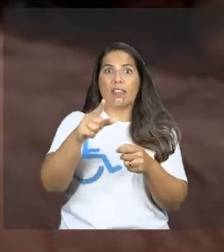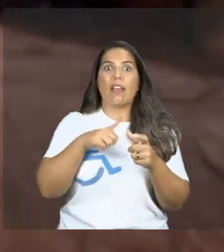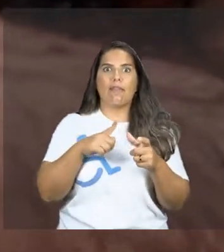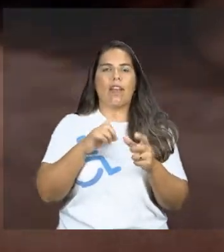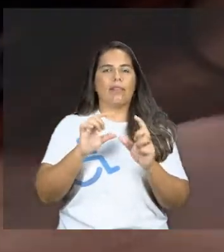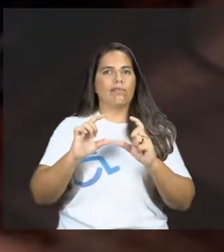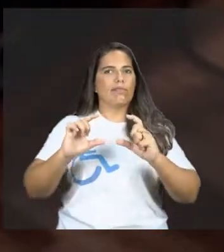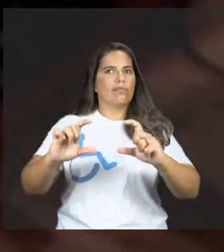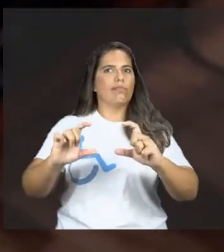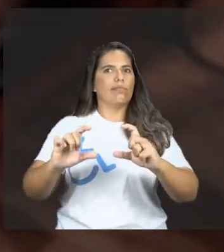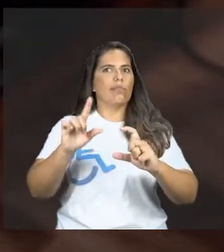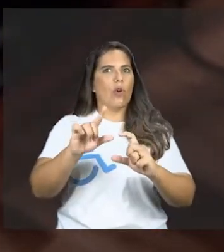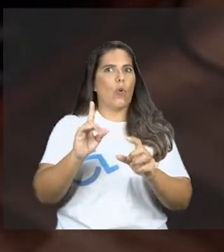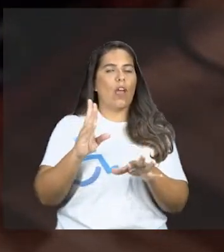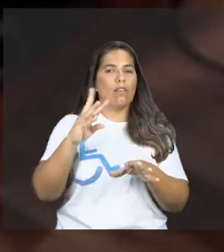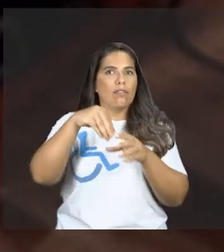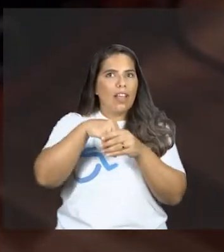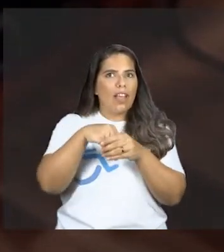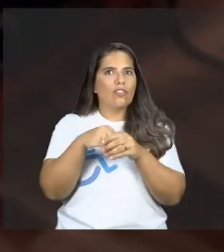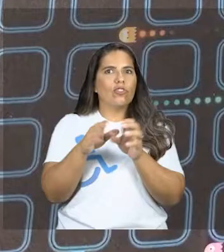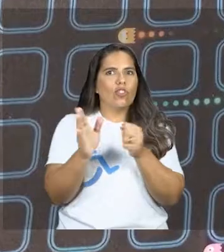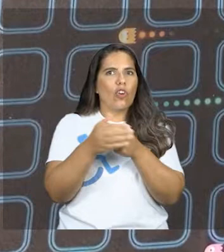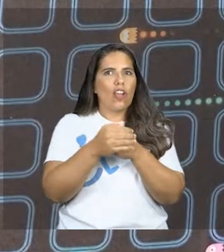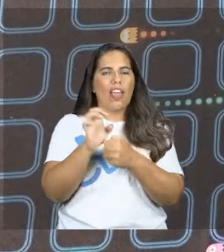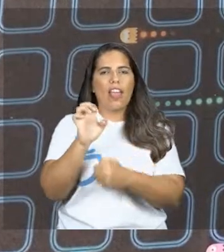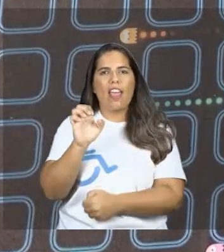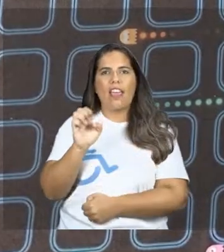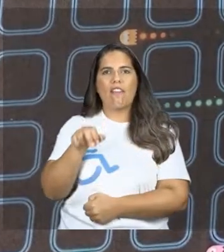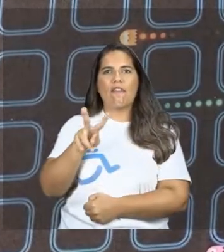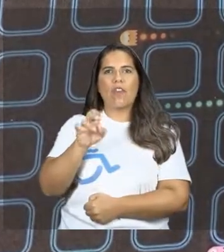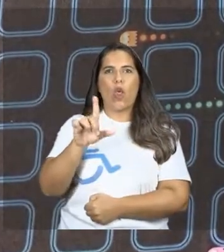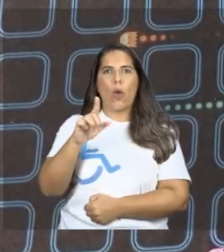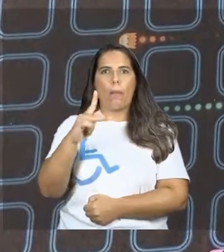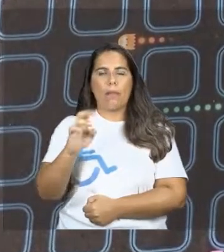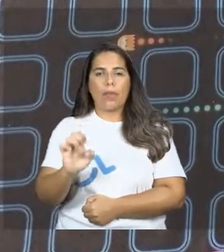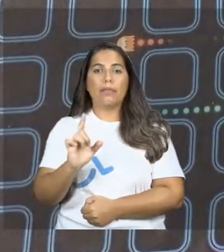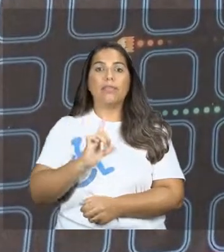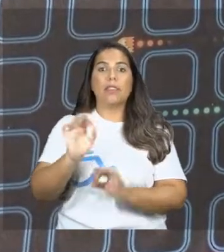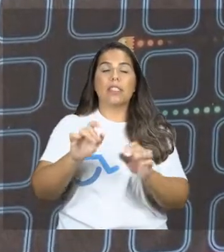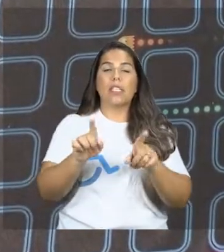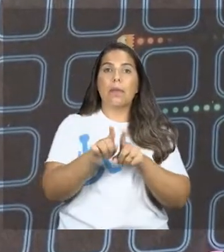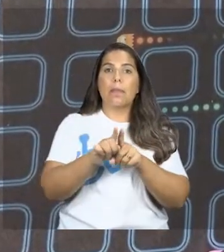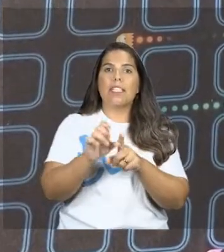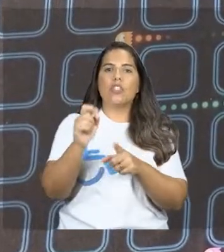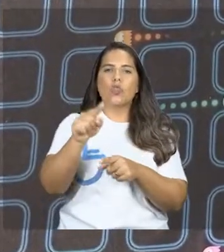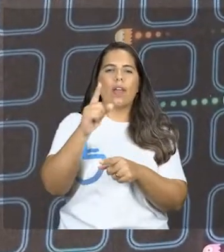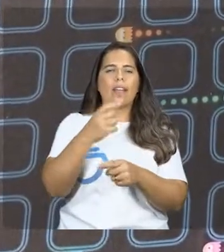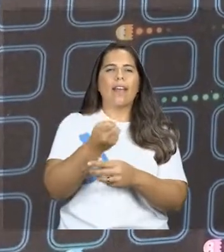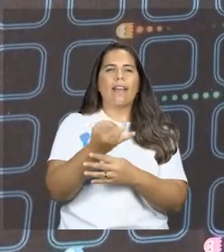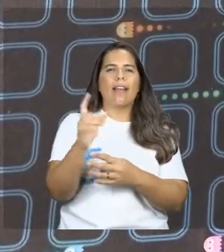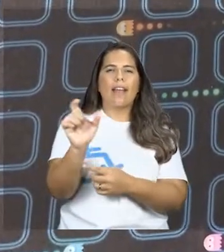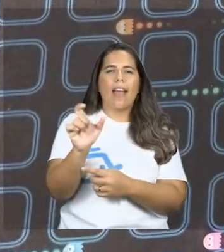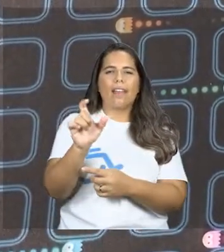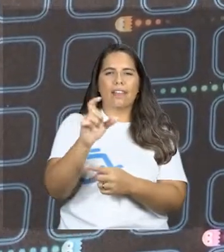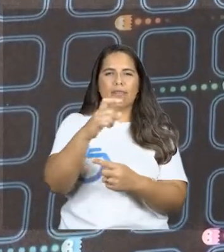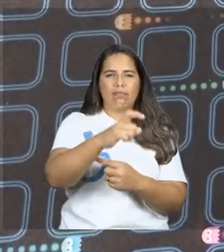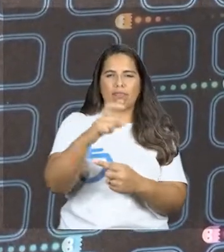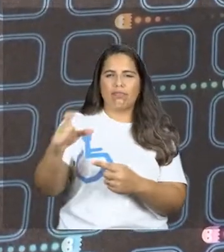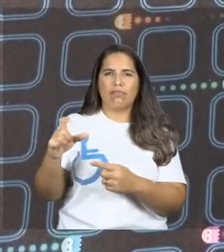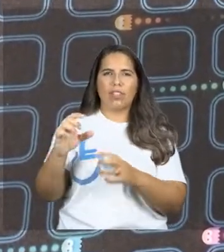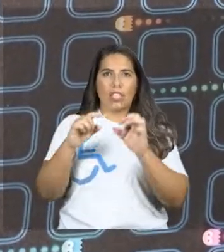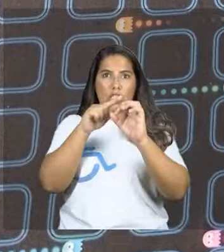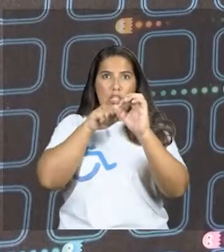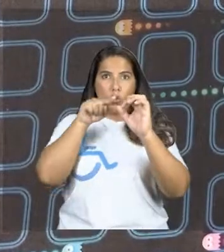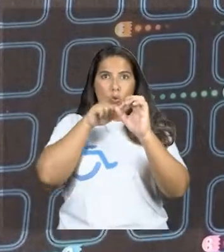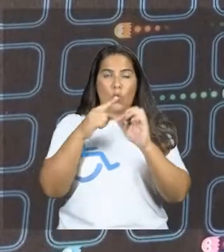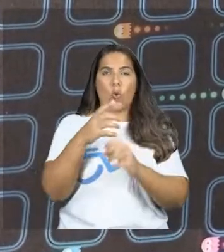aí o nosso envelope secreto. Por último, espalhe os sensores de pressão, que são essas cartas com círculo laranja e azul